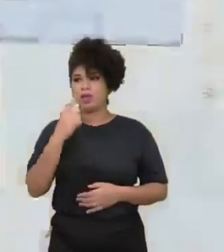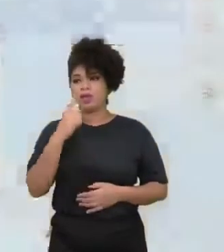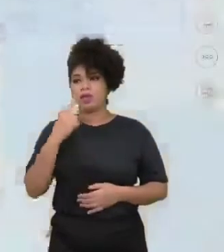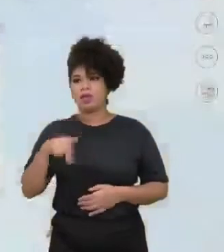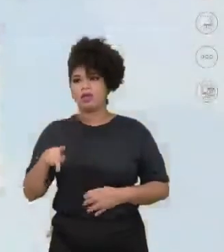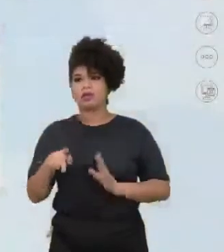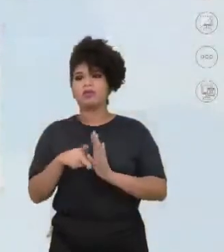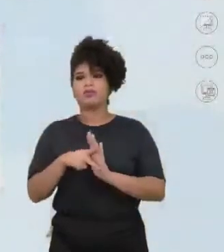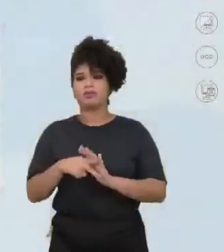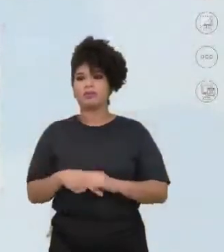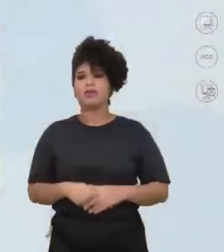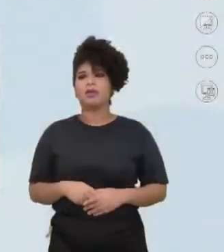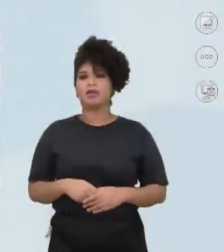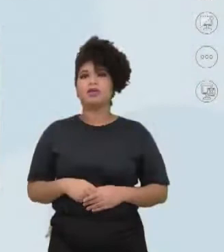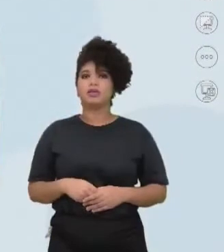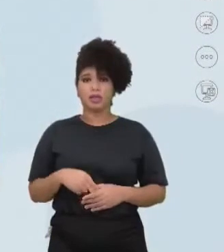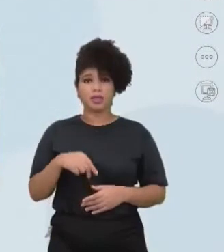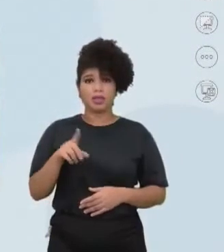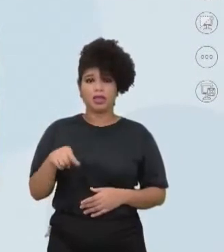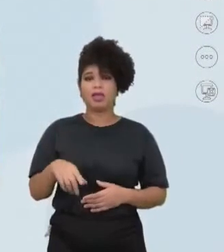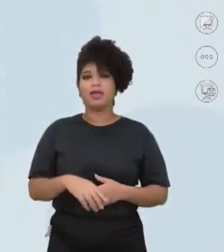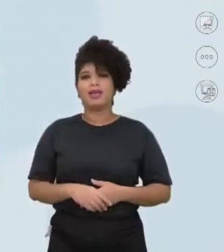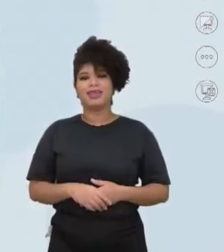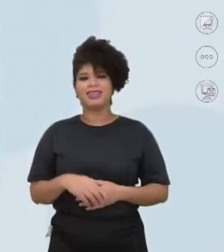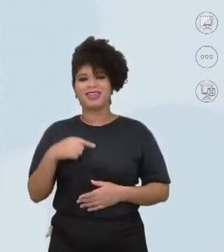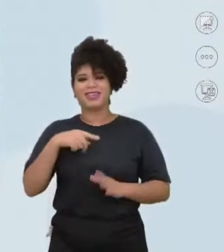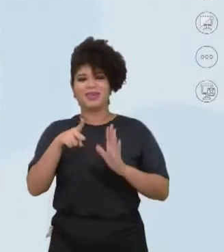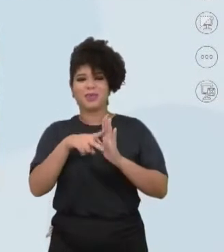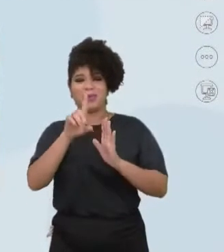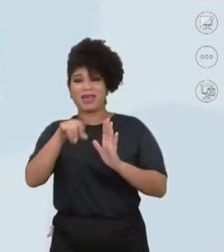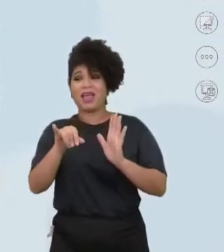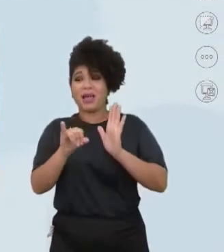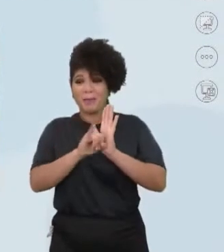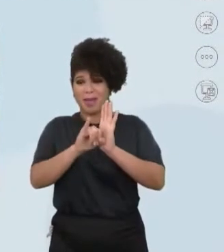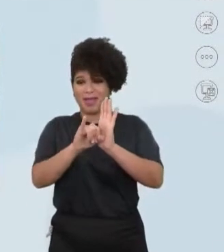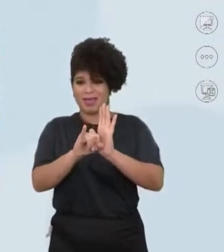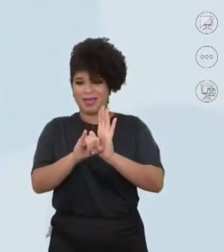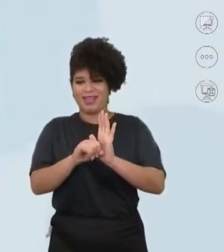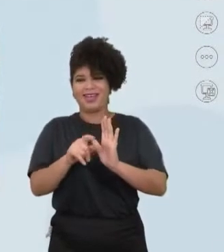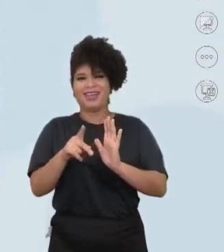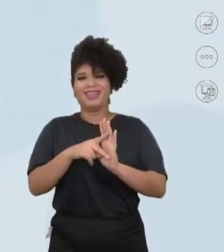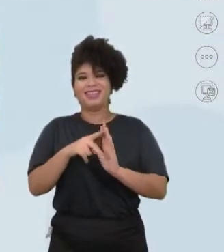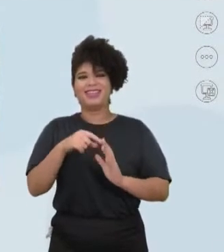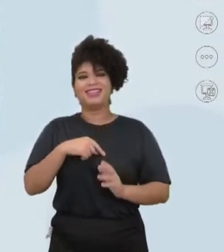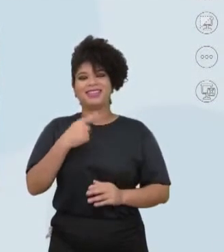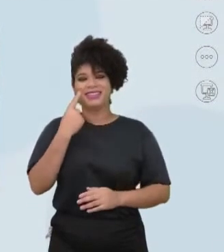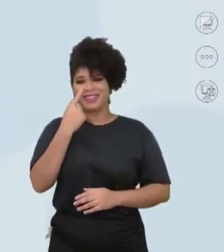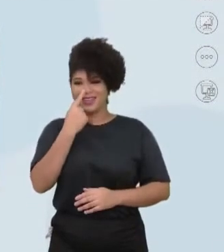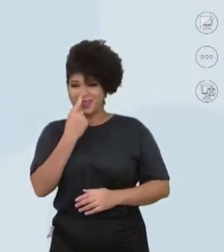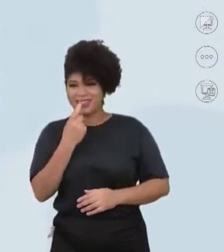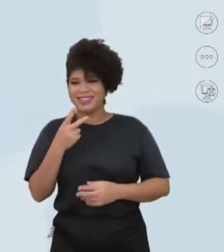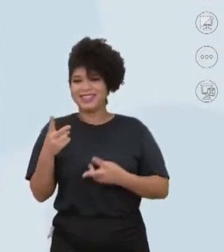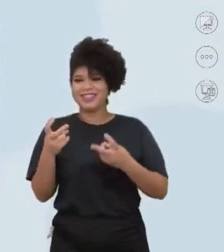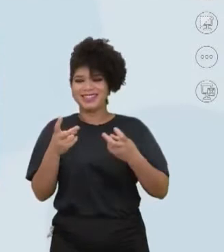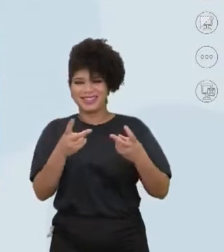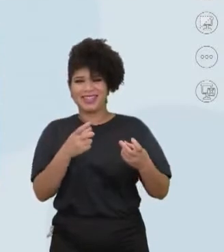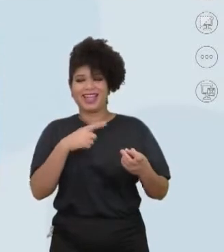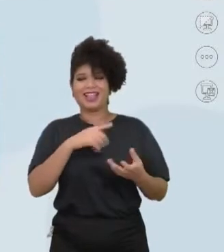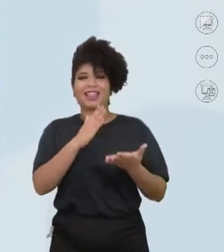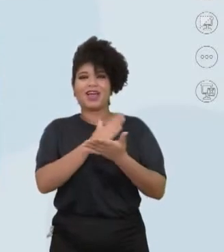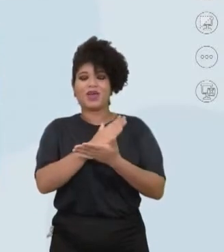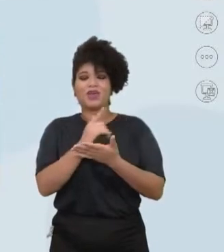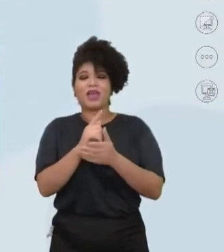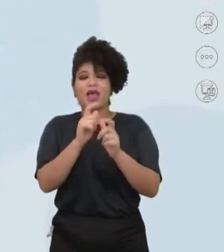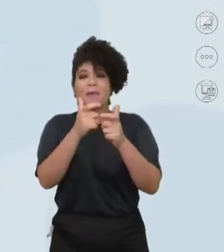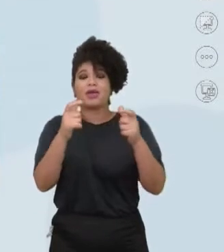visões, né, de músicos, né, são icônicas, ou seja, são tão diferentes, são tão personalizadas, tão pessoais, né, ao ponto que o grande